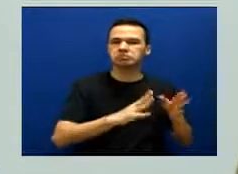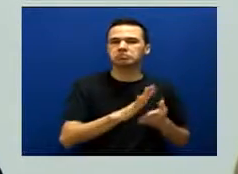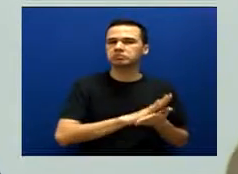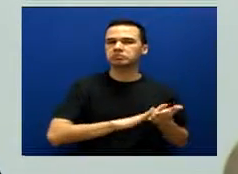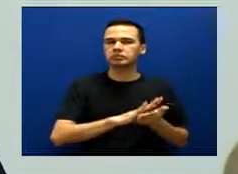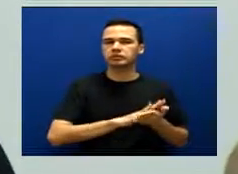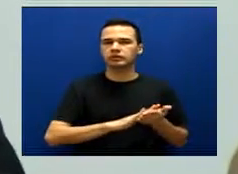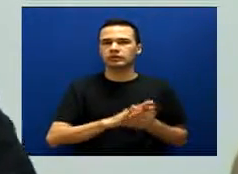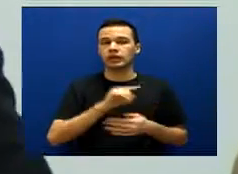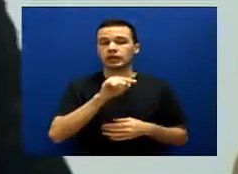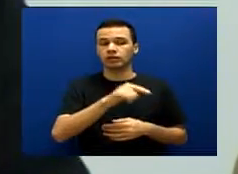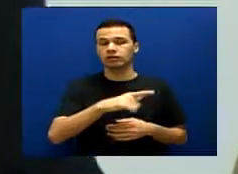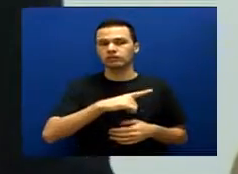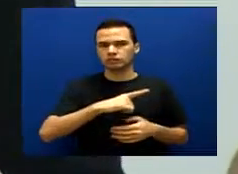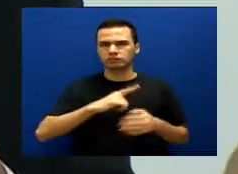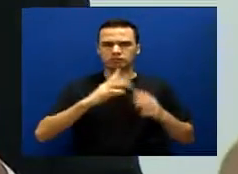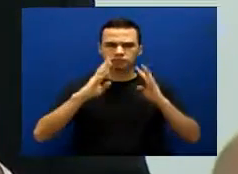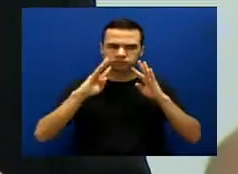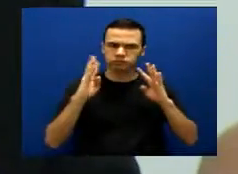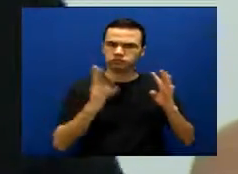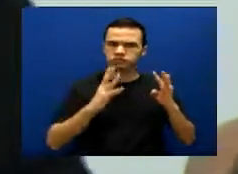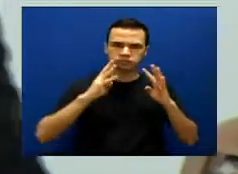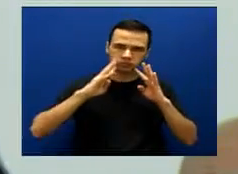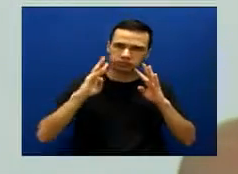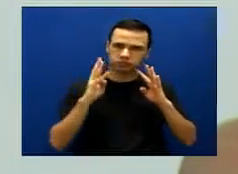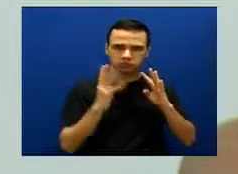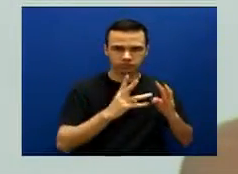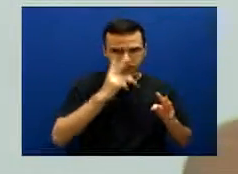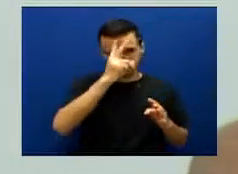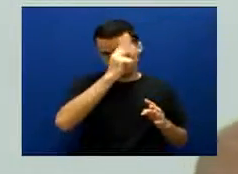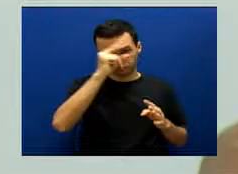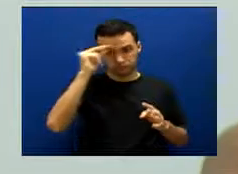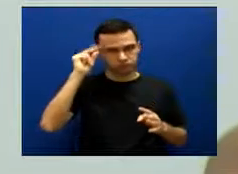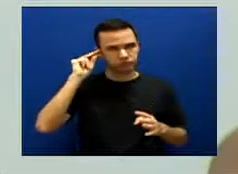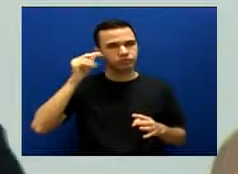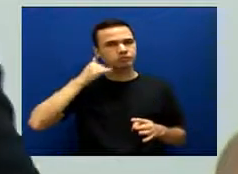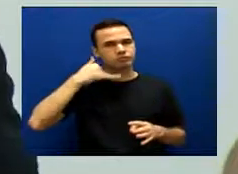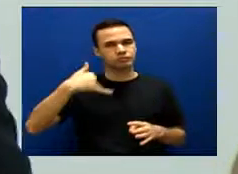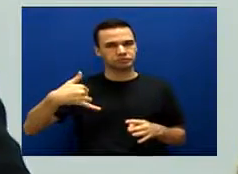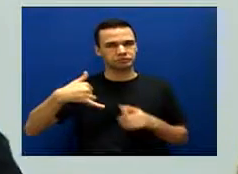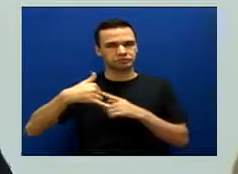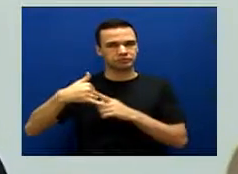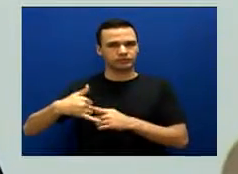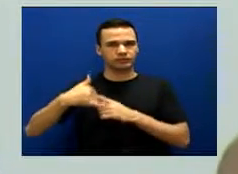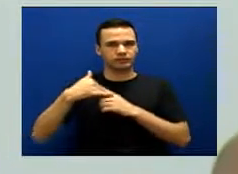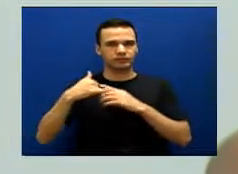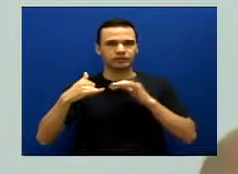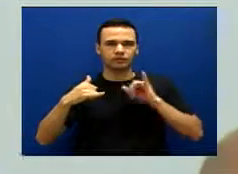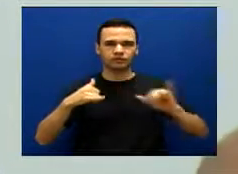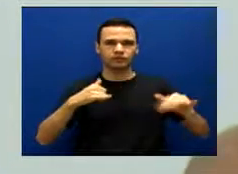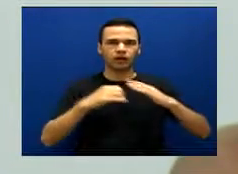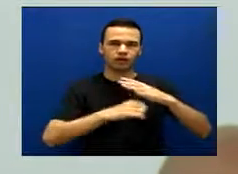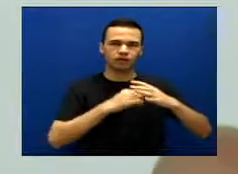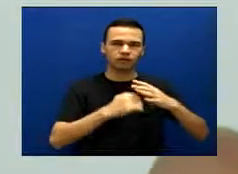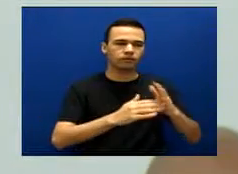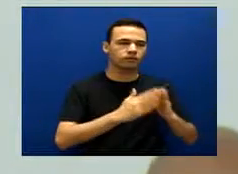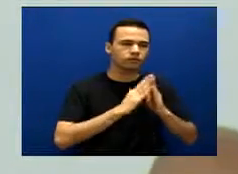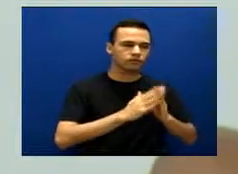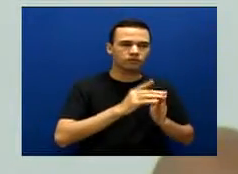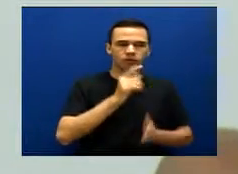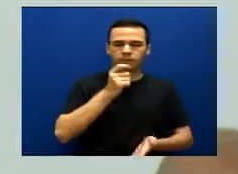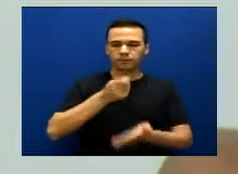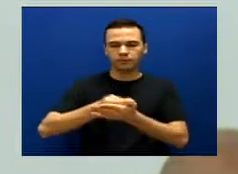se tivesse, o que é um prefeito, Mangá? Passar a mão no telefone e ligar para meia dúzia de empresas e falar assim, gente, vamos